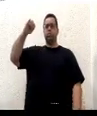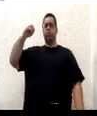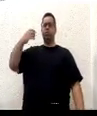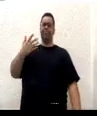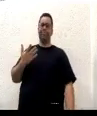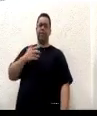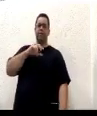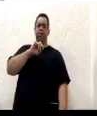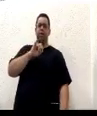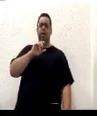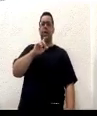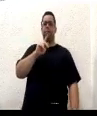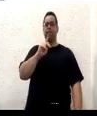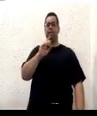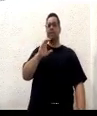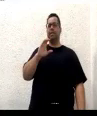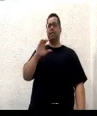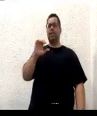dando